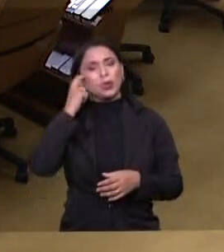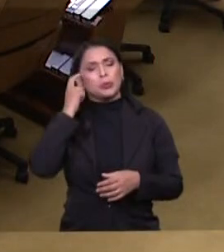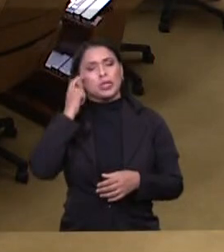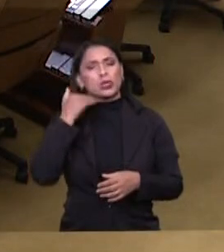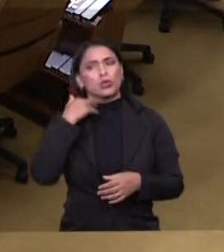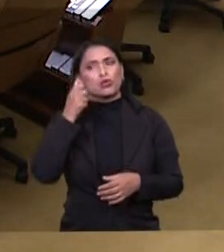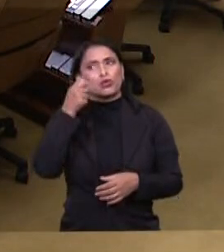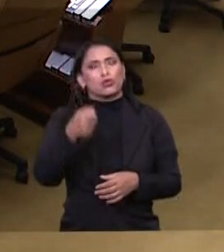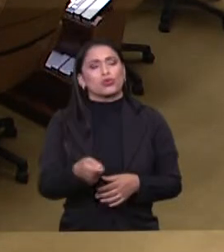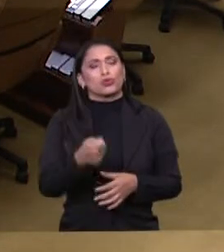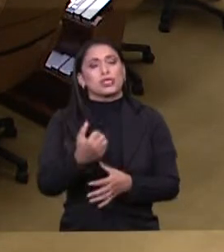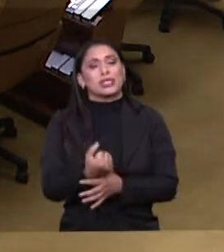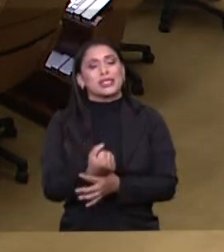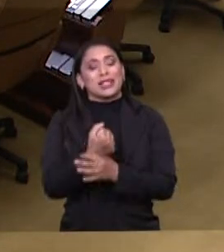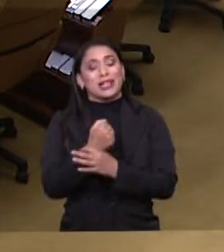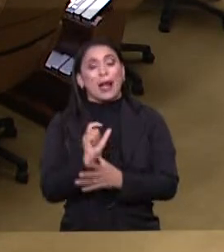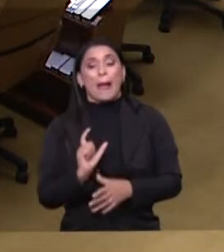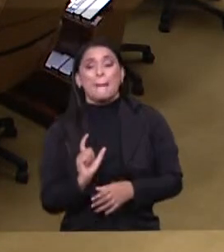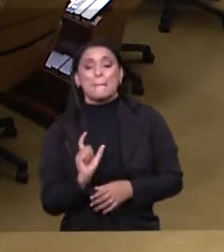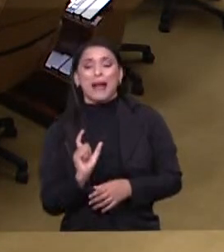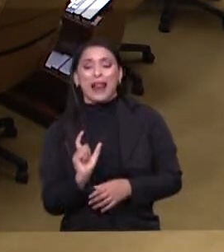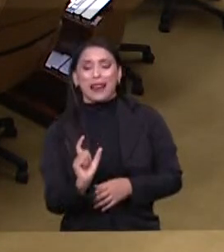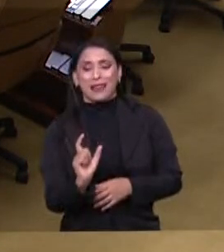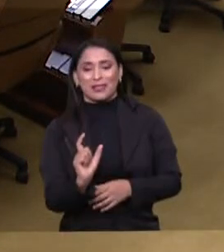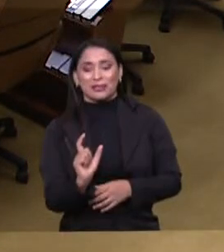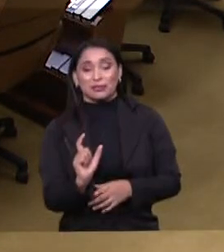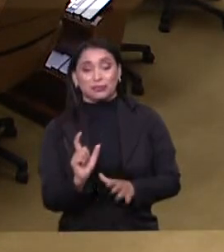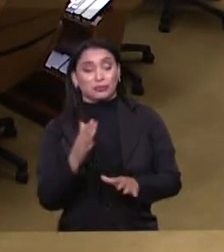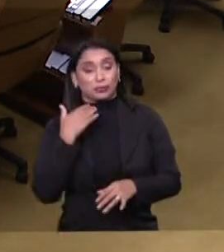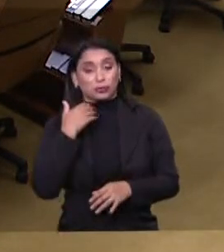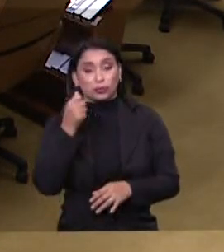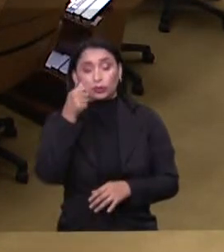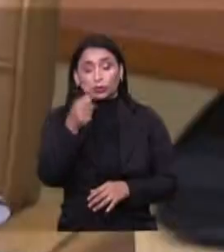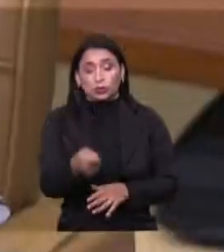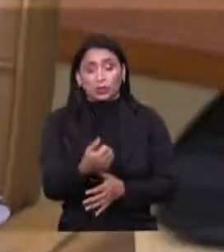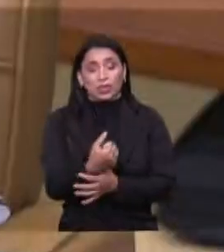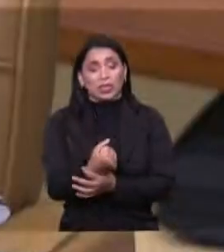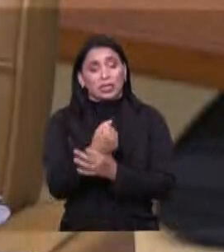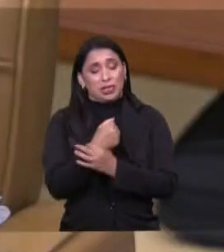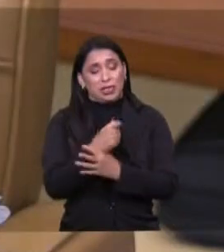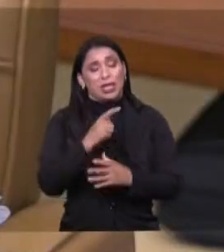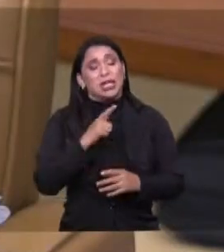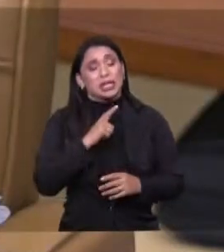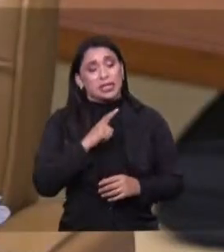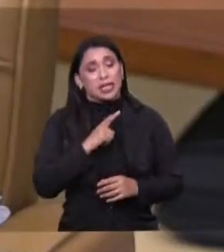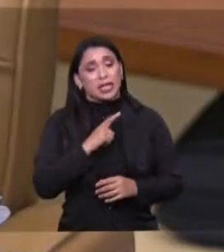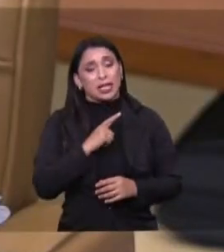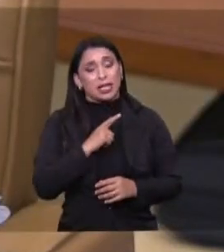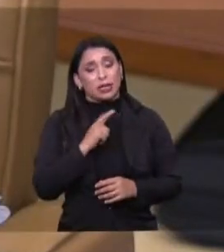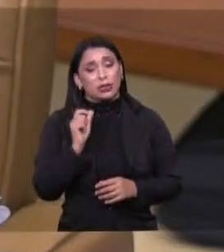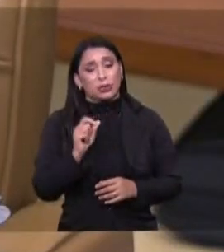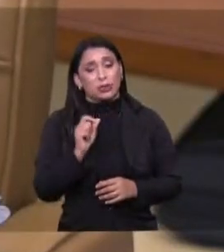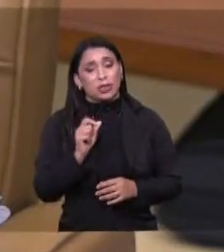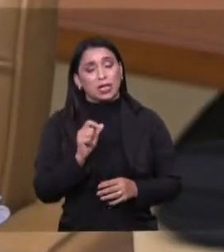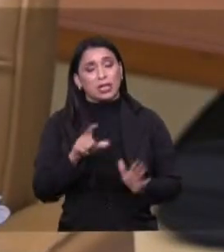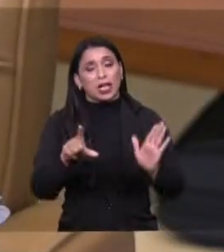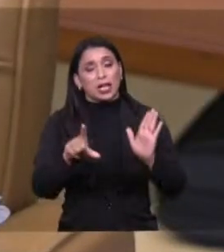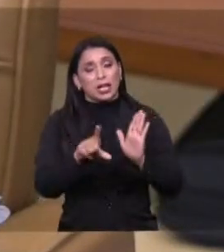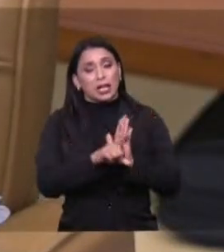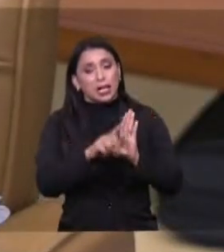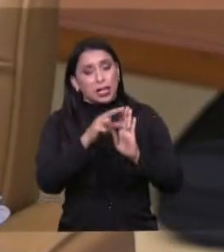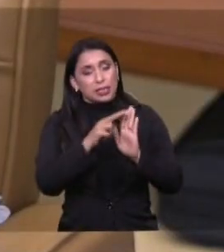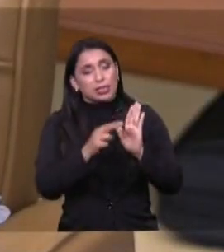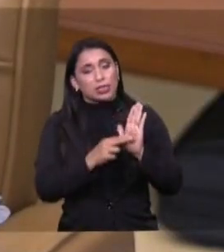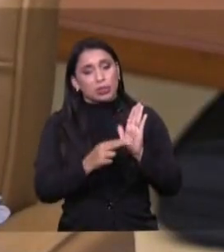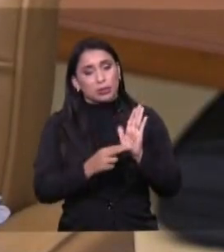das garantias, por isso que eu disse o termo, o juiz das garantias será investido conforme a lei de organização judiciária, as normas...